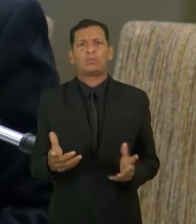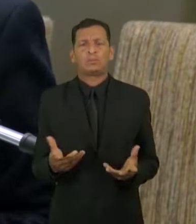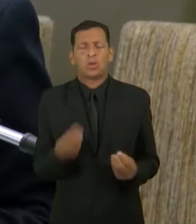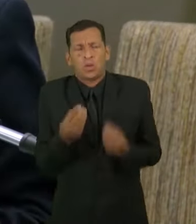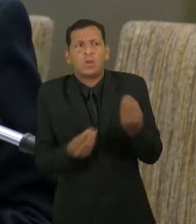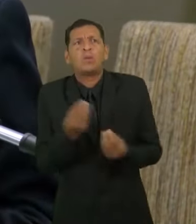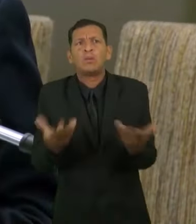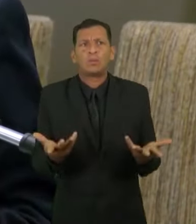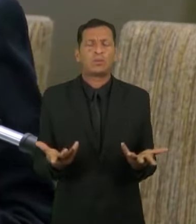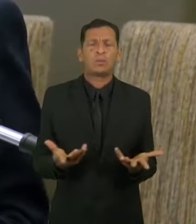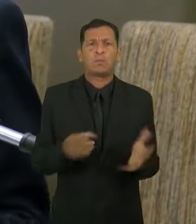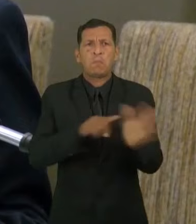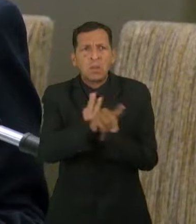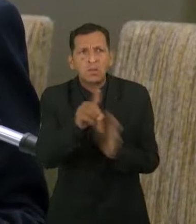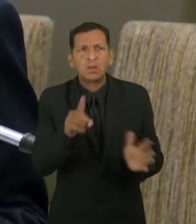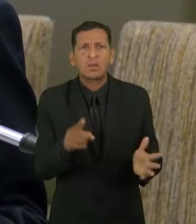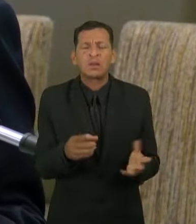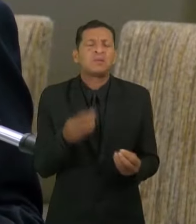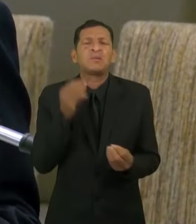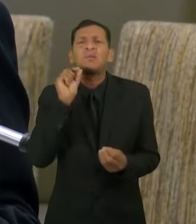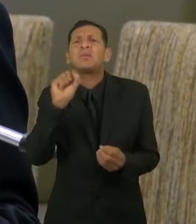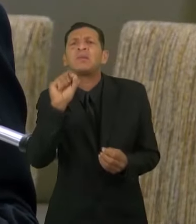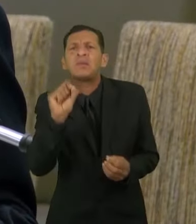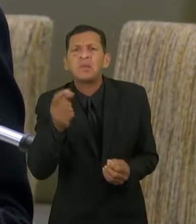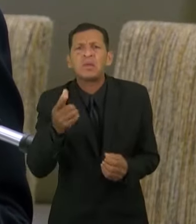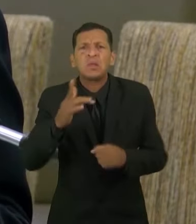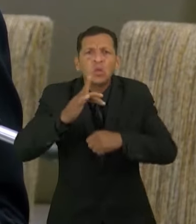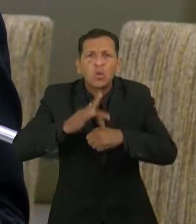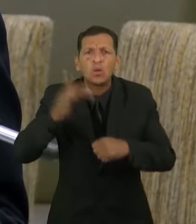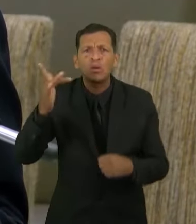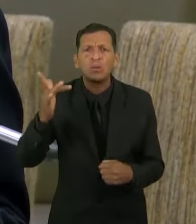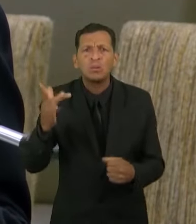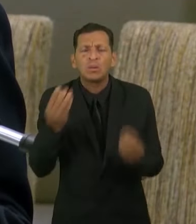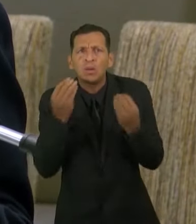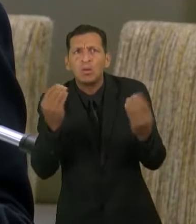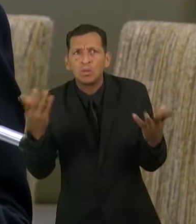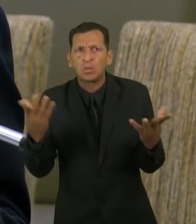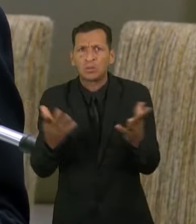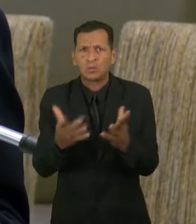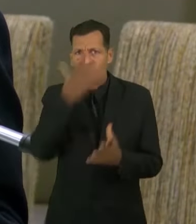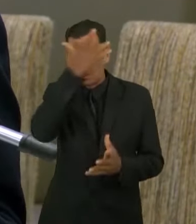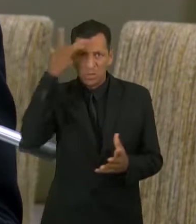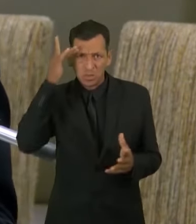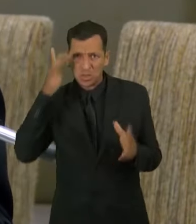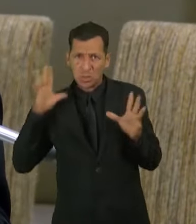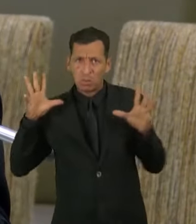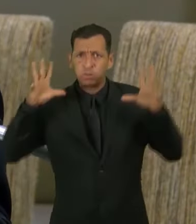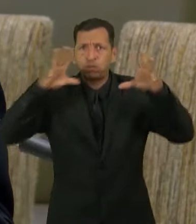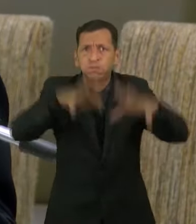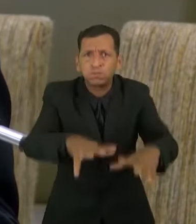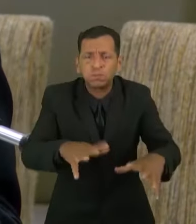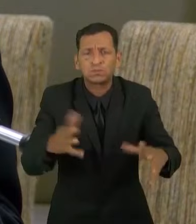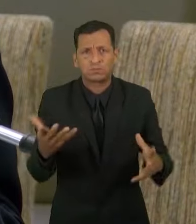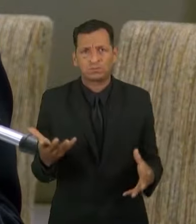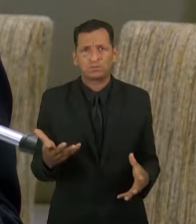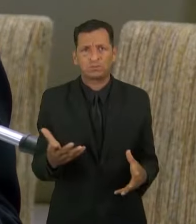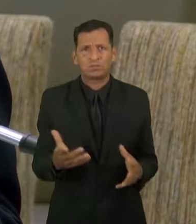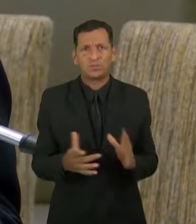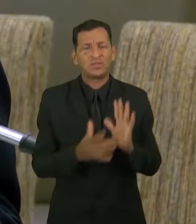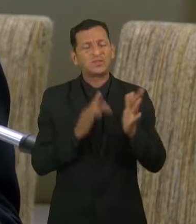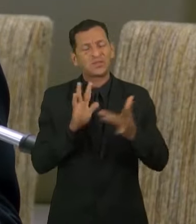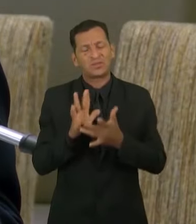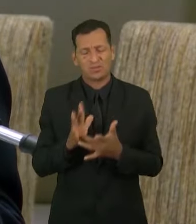e te oprime. E dizes: quem é que me tocou? E disse Jesus: alguém